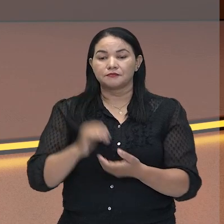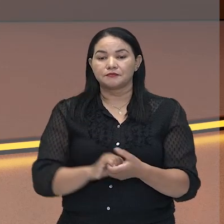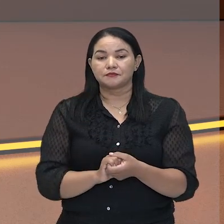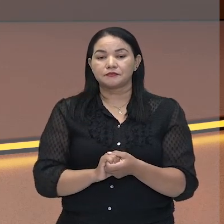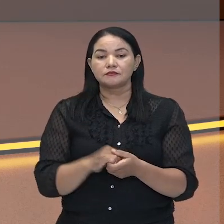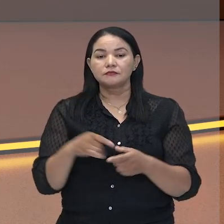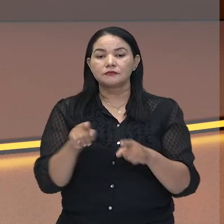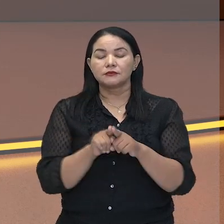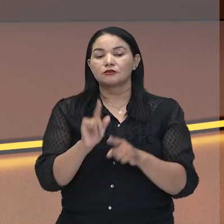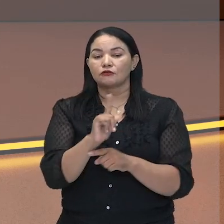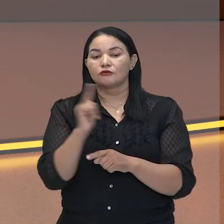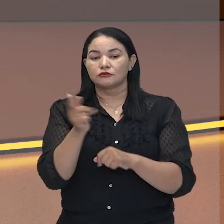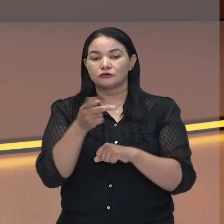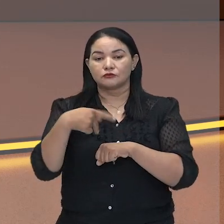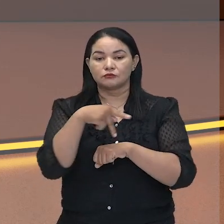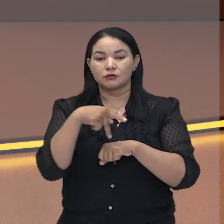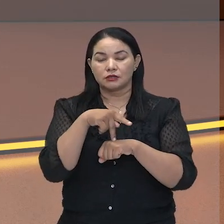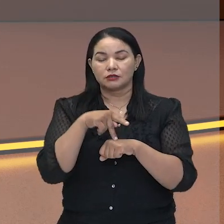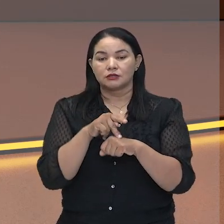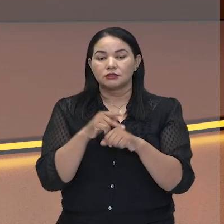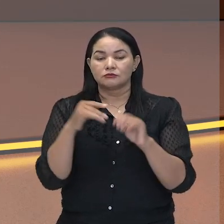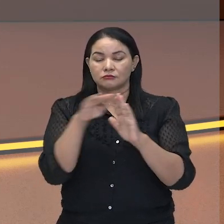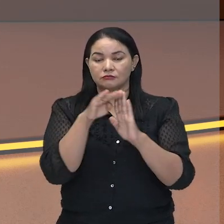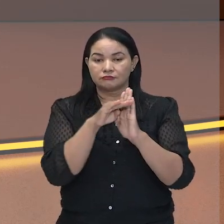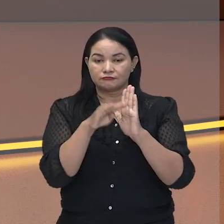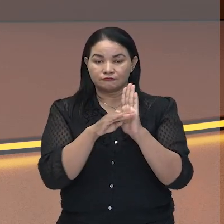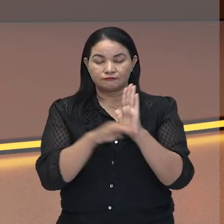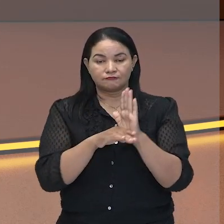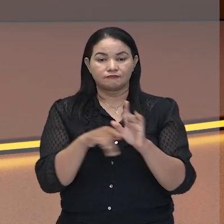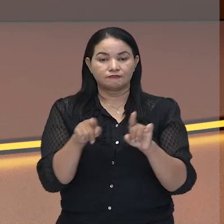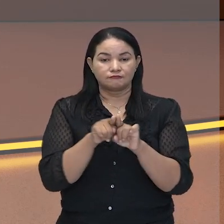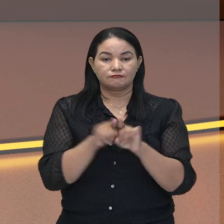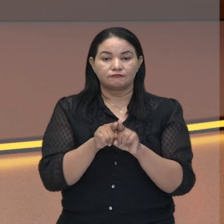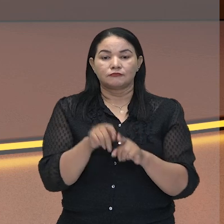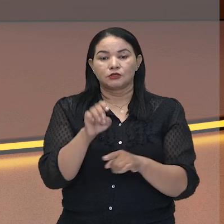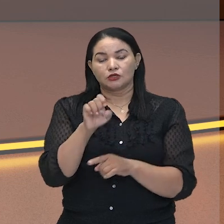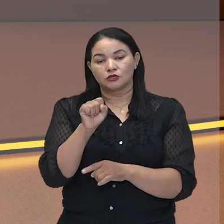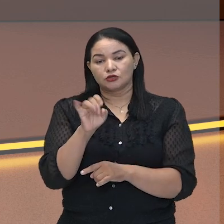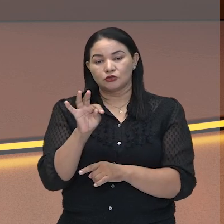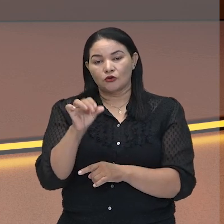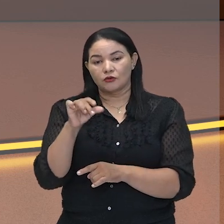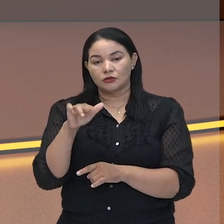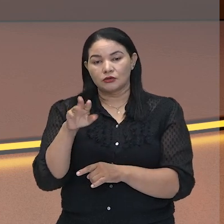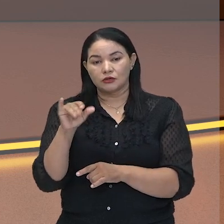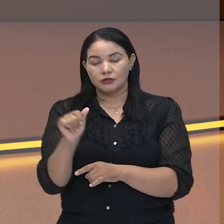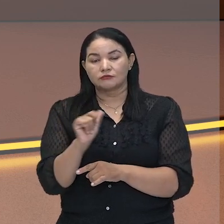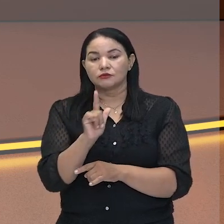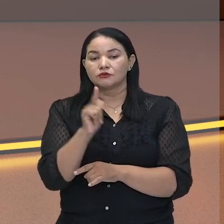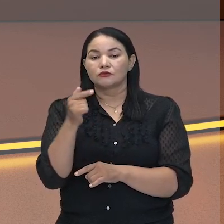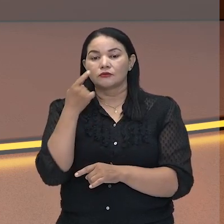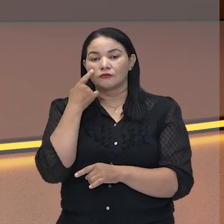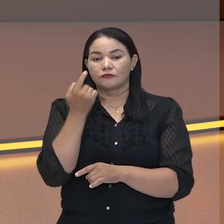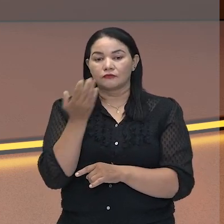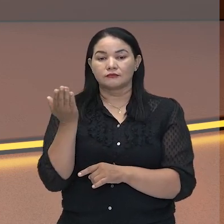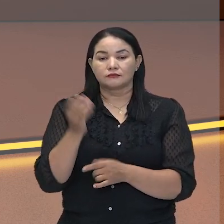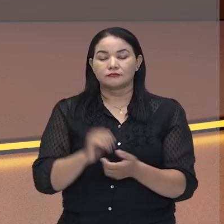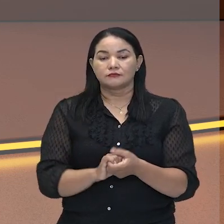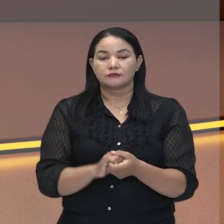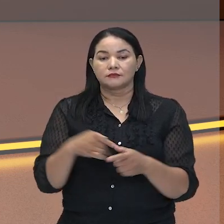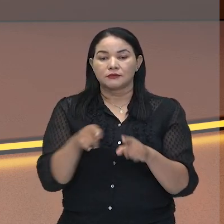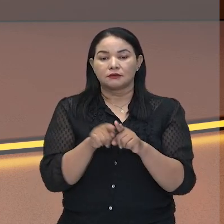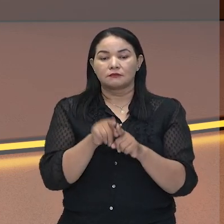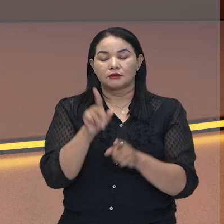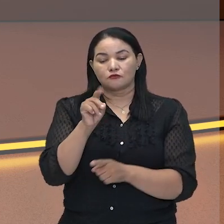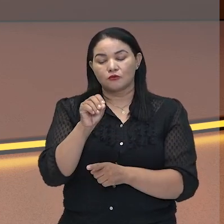e aí a gente tem outros países ainda nessa classificação, que é a Estônia, a República Tcheca, a